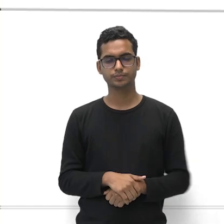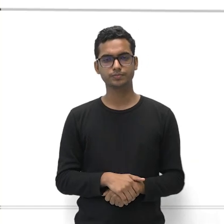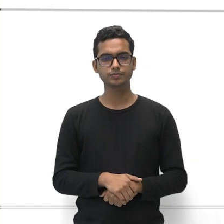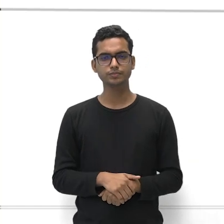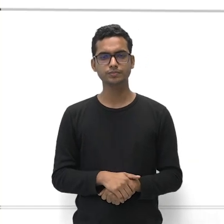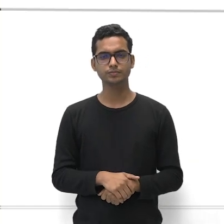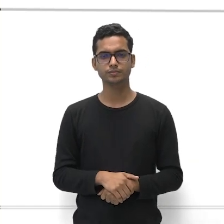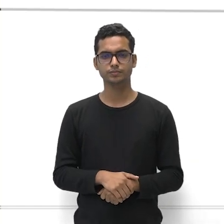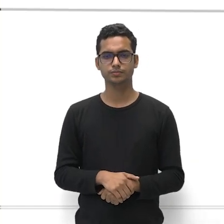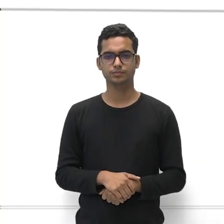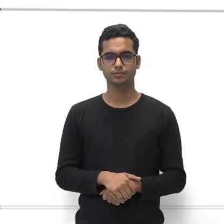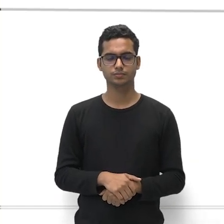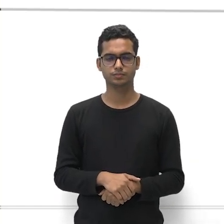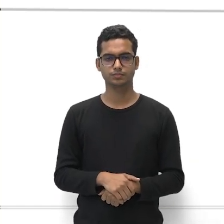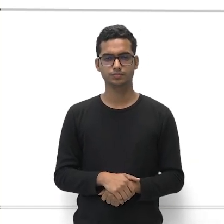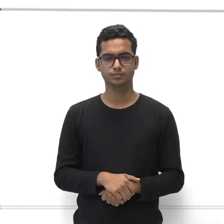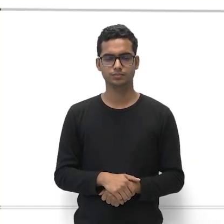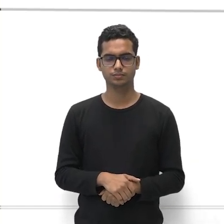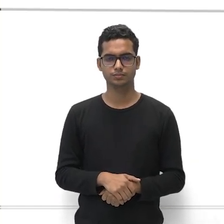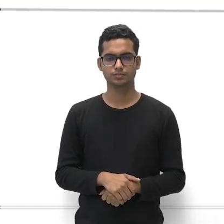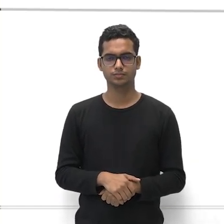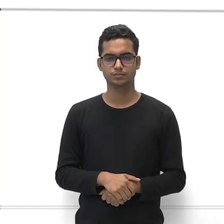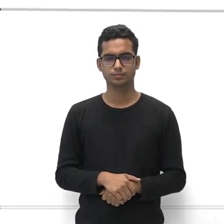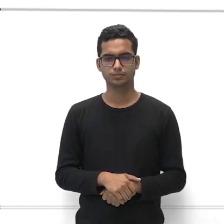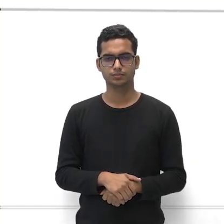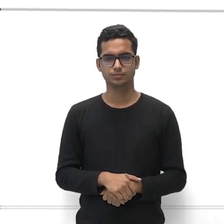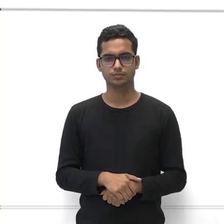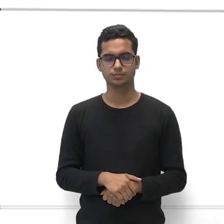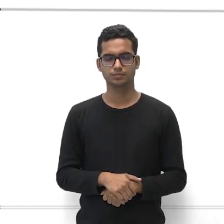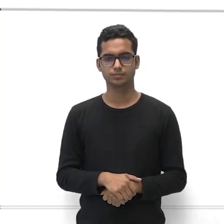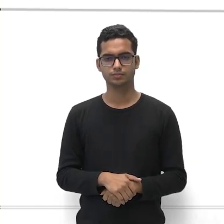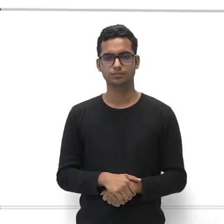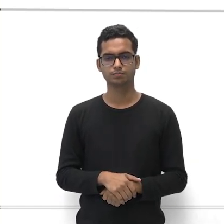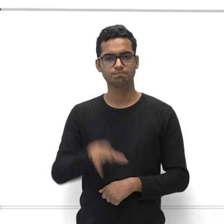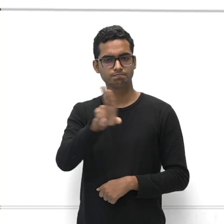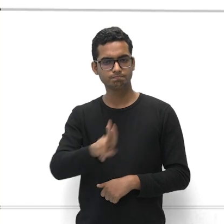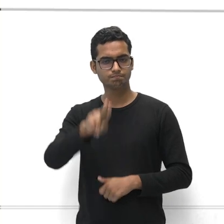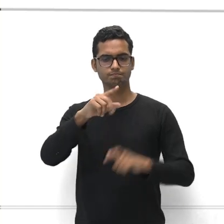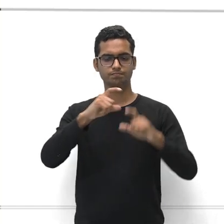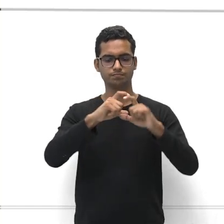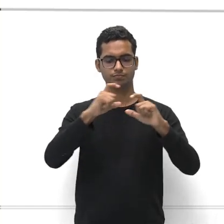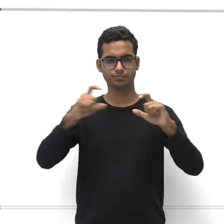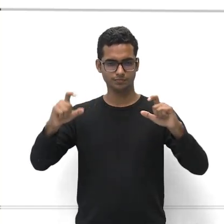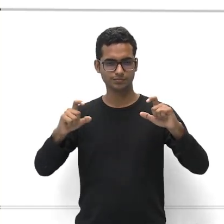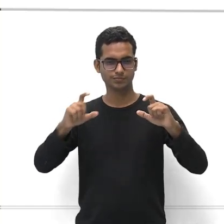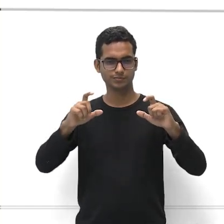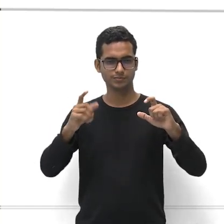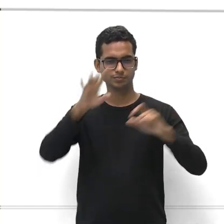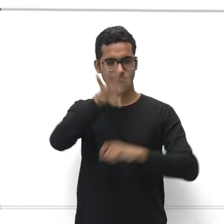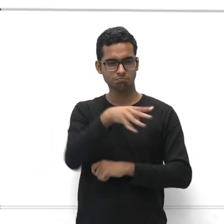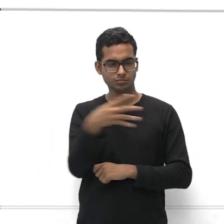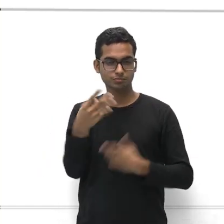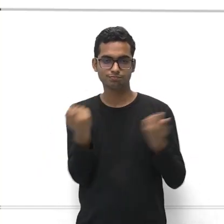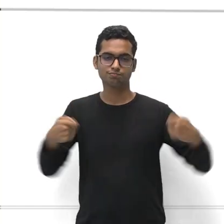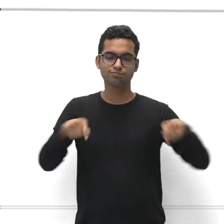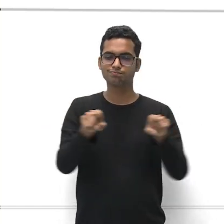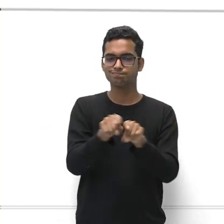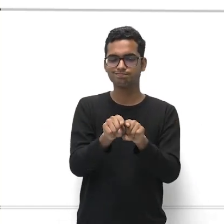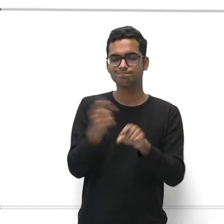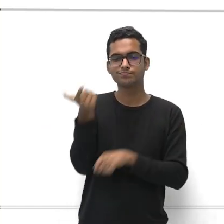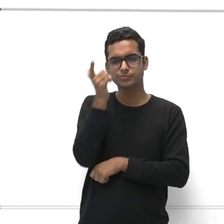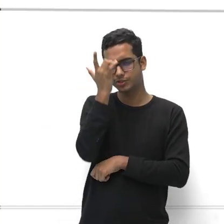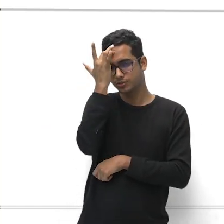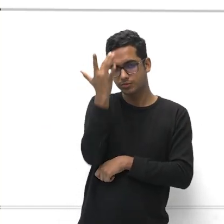do esquadro. Facilita muito. Pronto. Então, com isso, nós temos essas duas